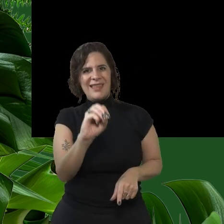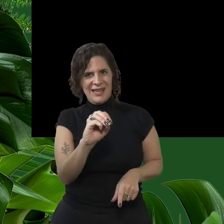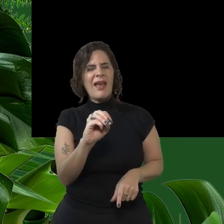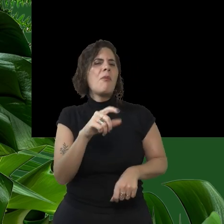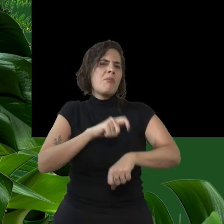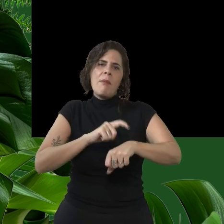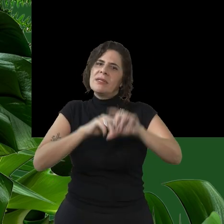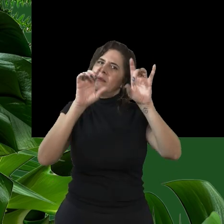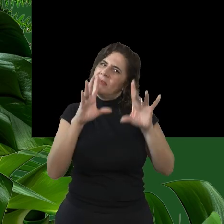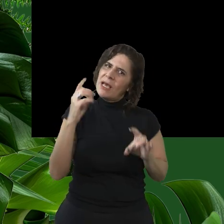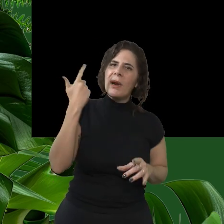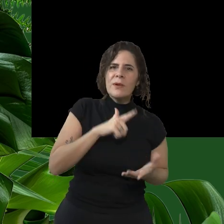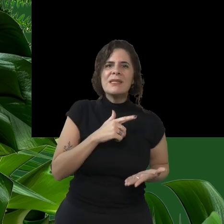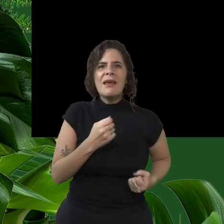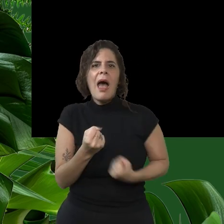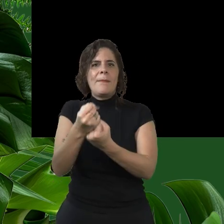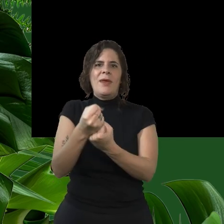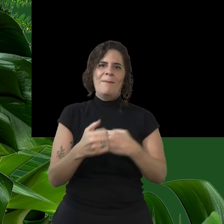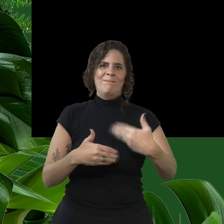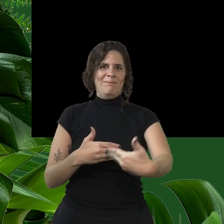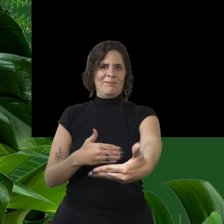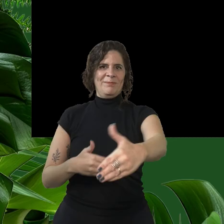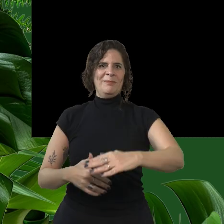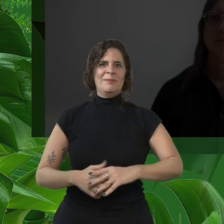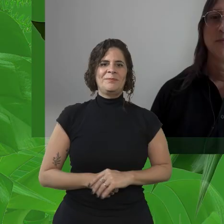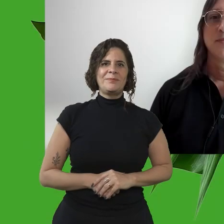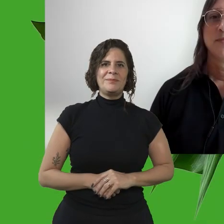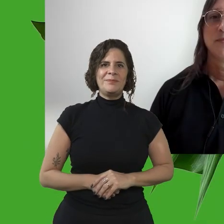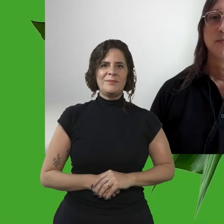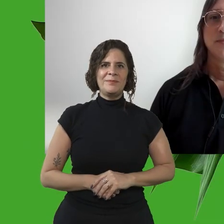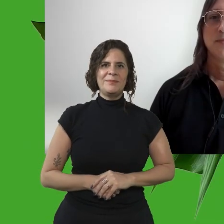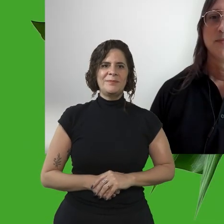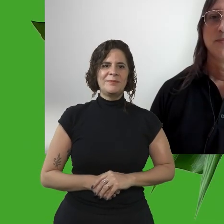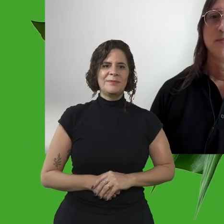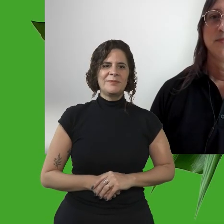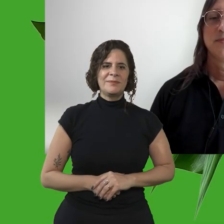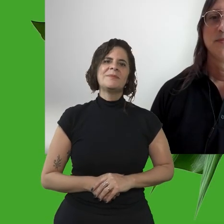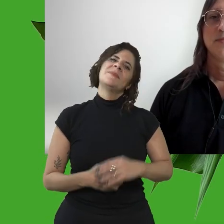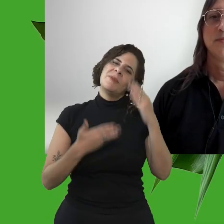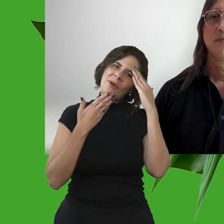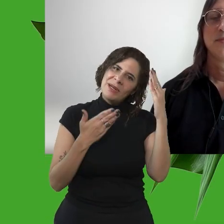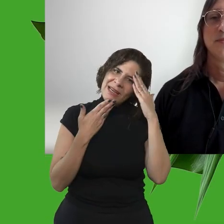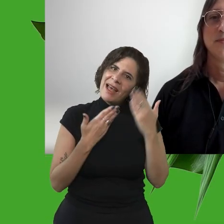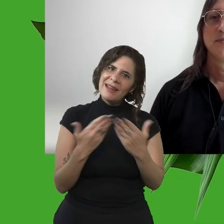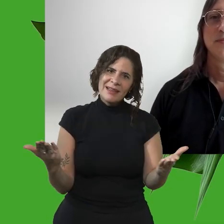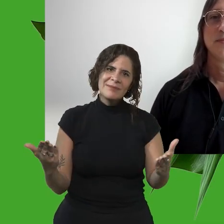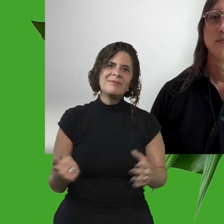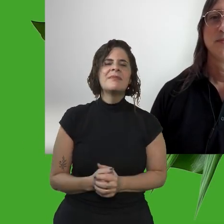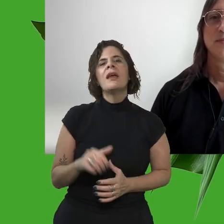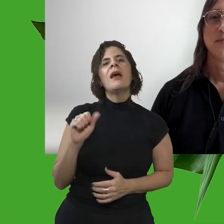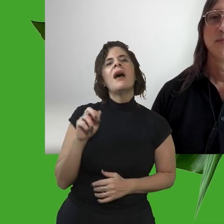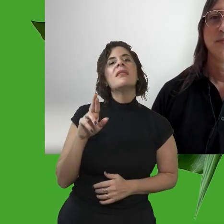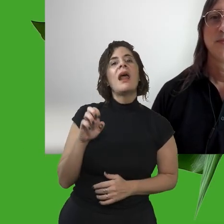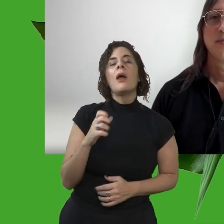contribuir aí para o que vem pela frente. Perfeito. Muito, muito obrigado pela sua participação. E, André,